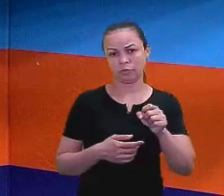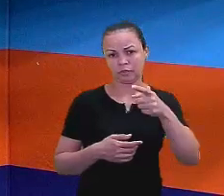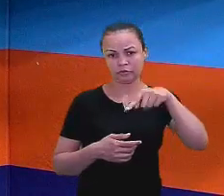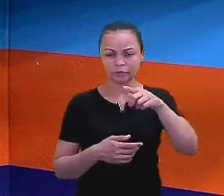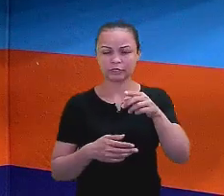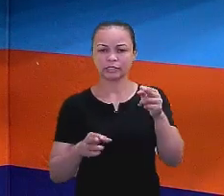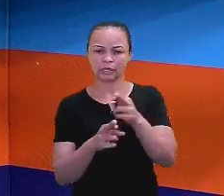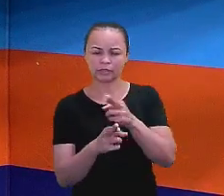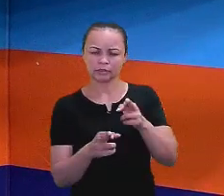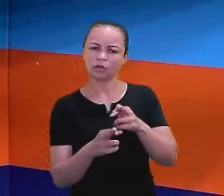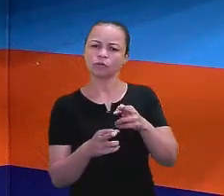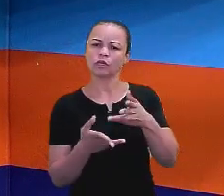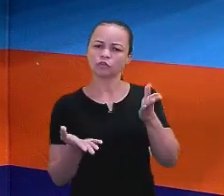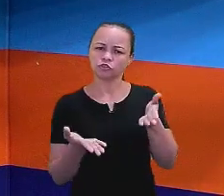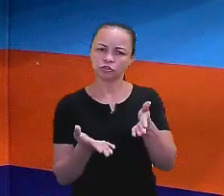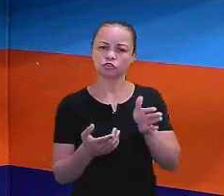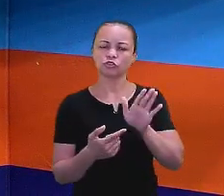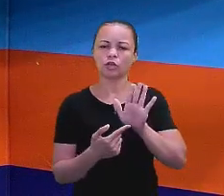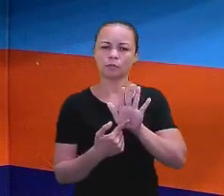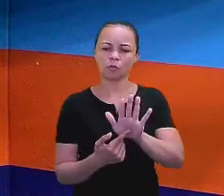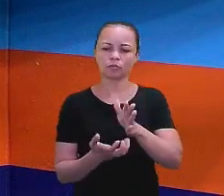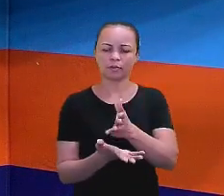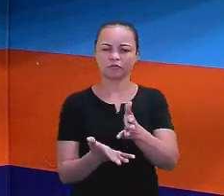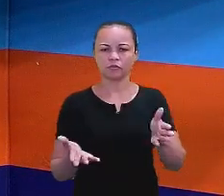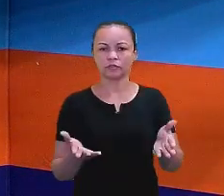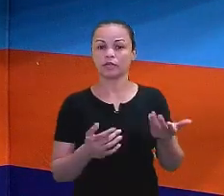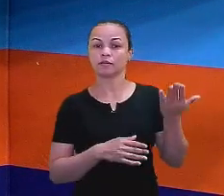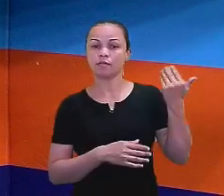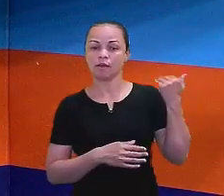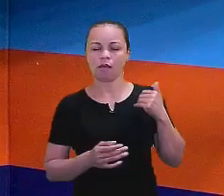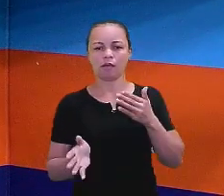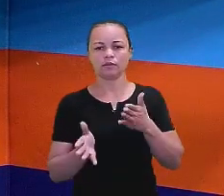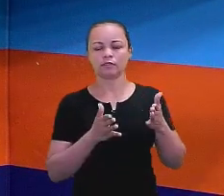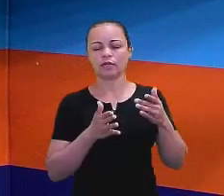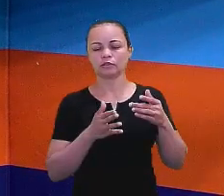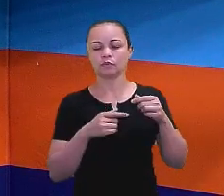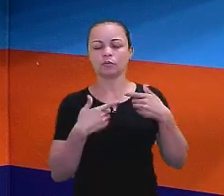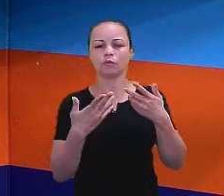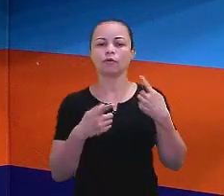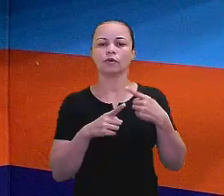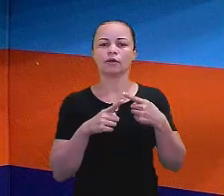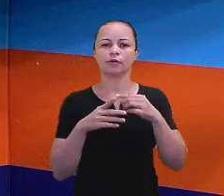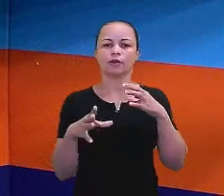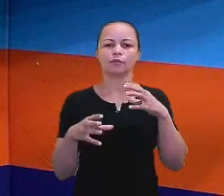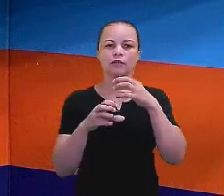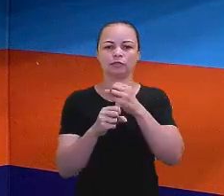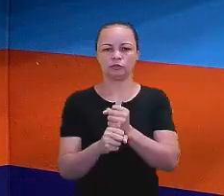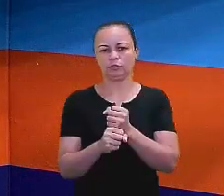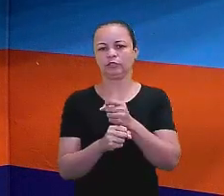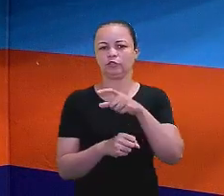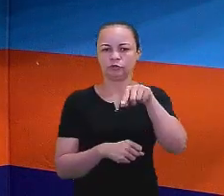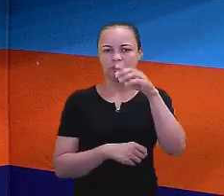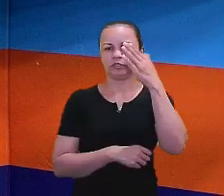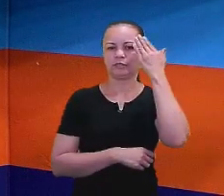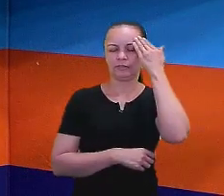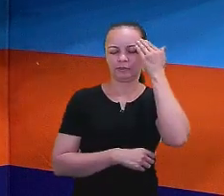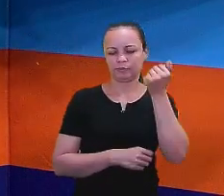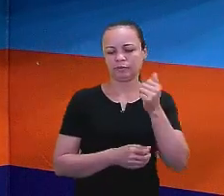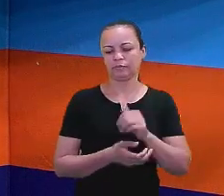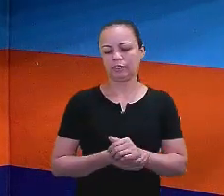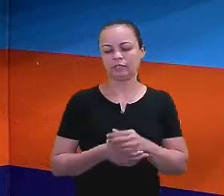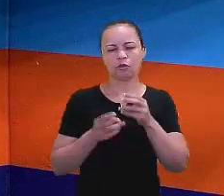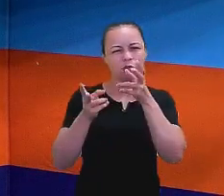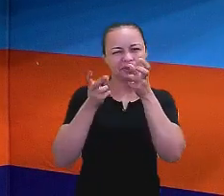já trouxe essa relação aqui, porque eu quero ir para a soma, né, dos ângulos internos de um triângulo. Então, vai vindo